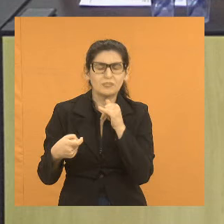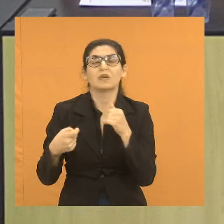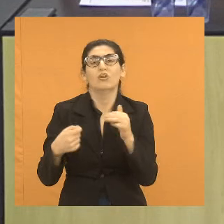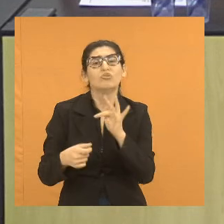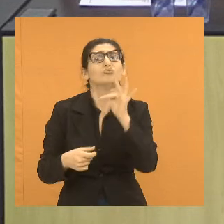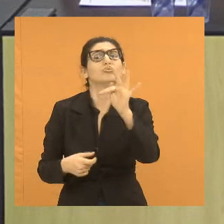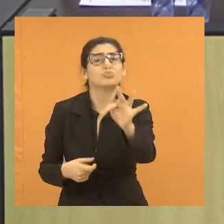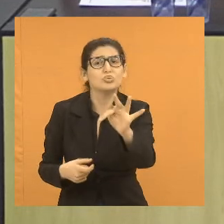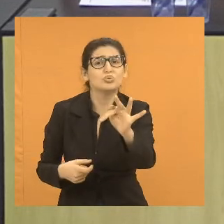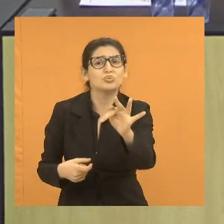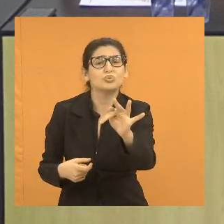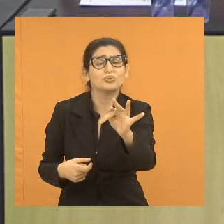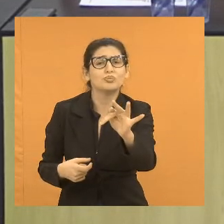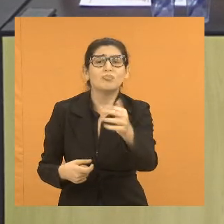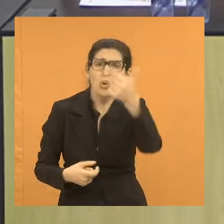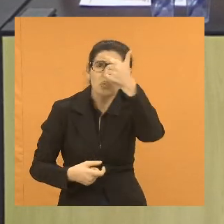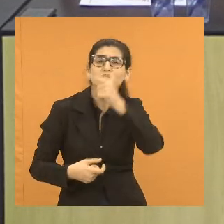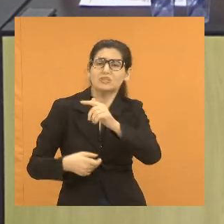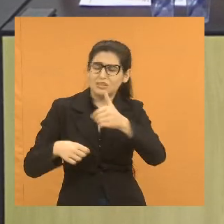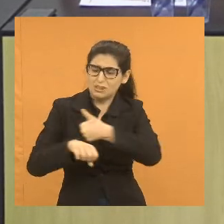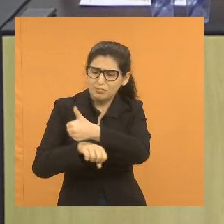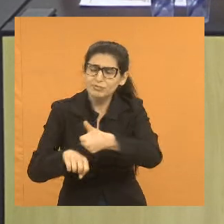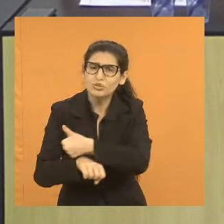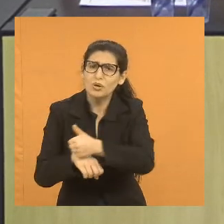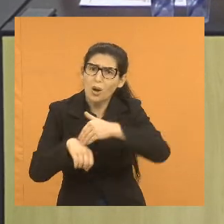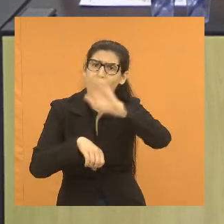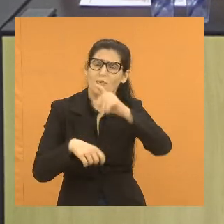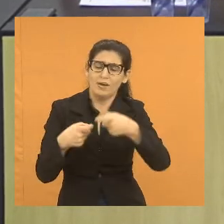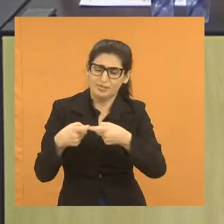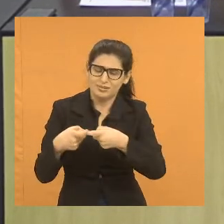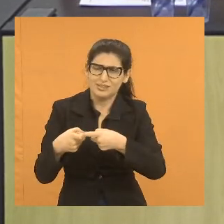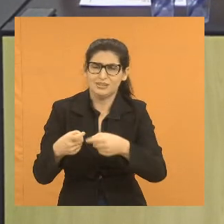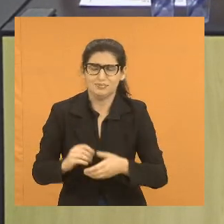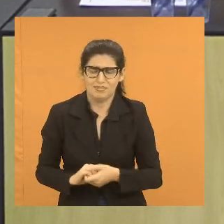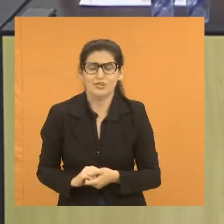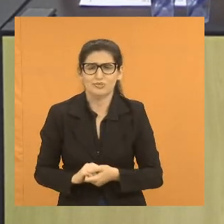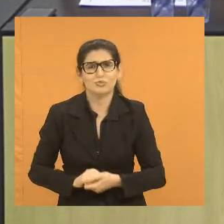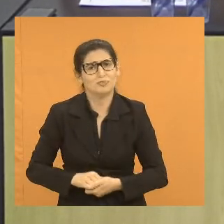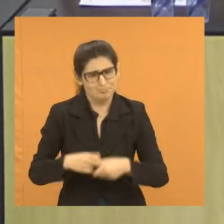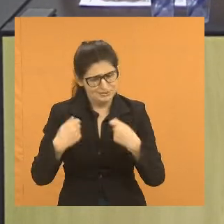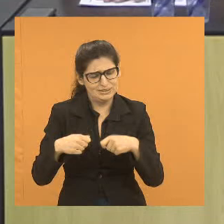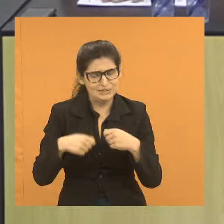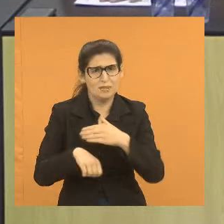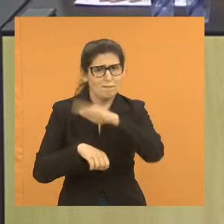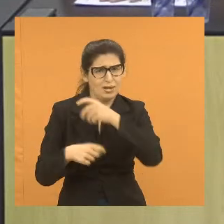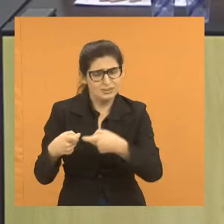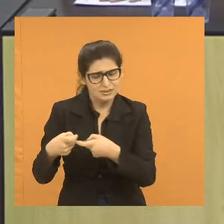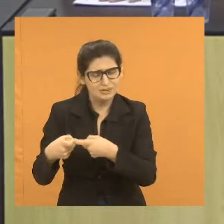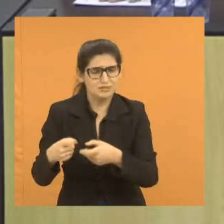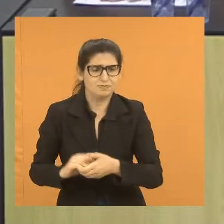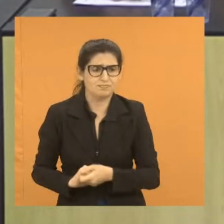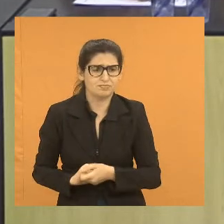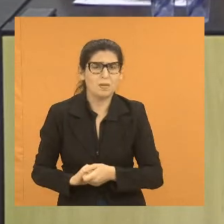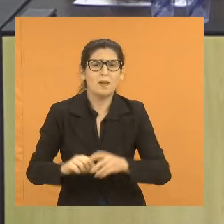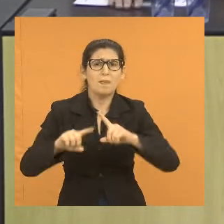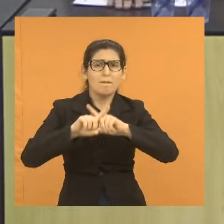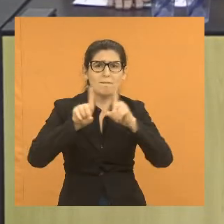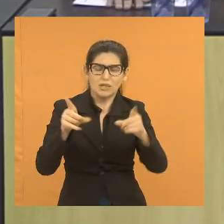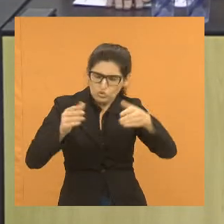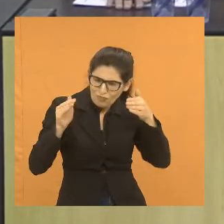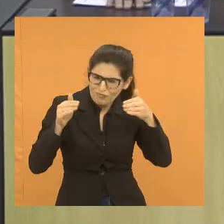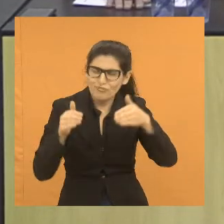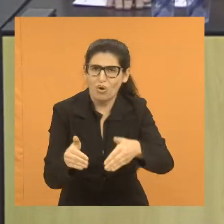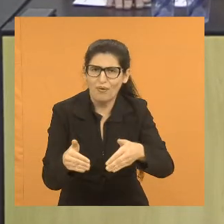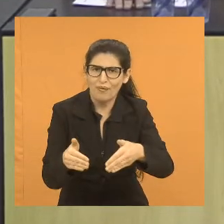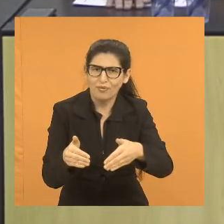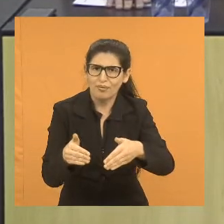conseguir para o futuro isso. Mas hoje não é a realidade que nós temos. Então, hoje, a centralidade, o número de